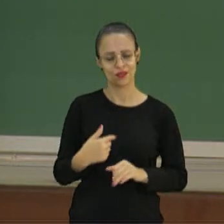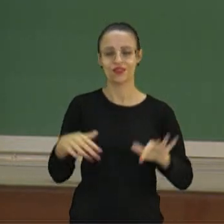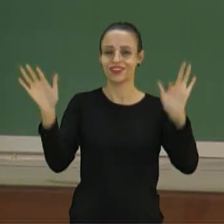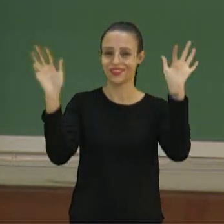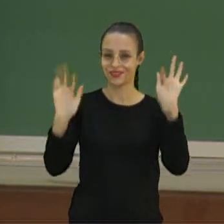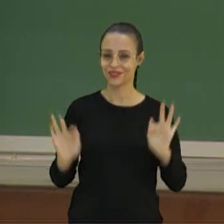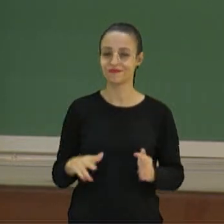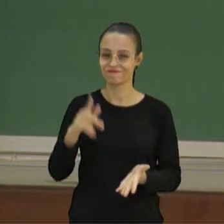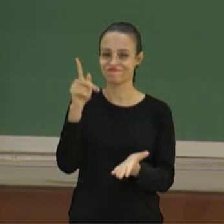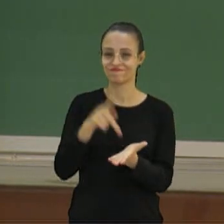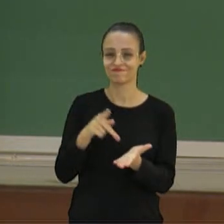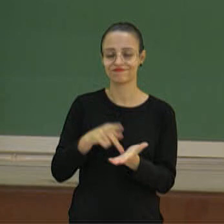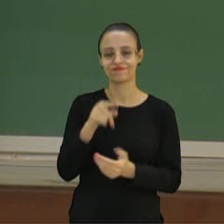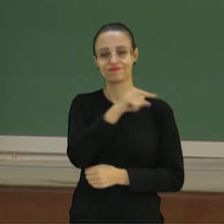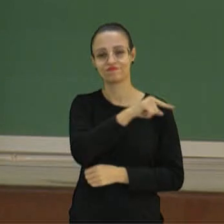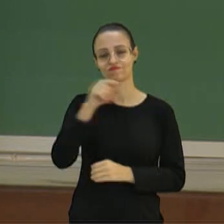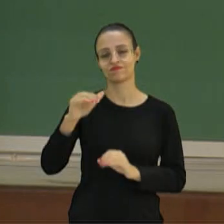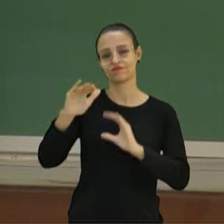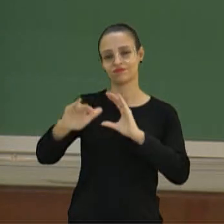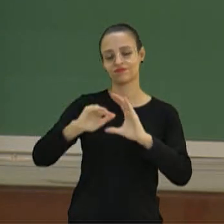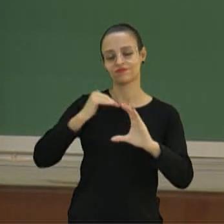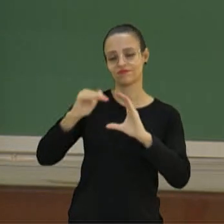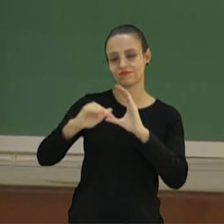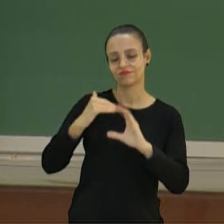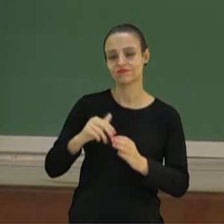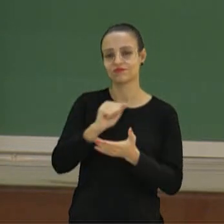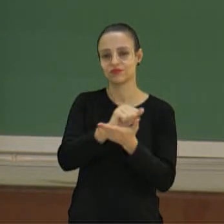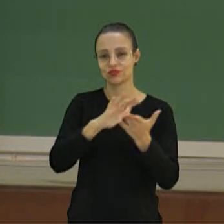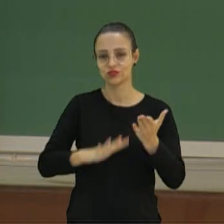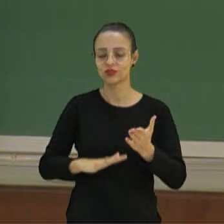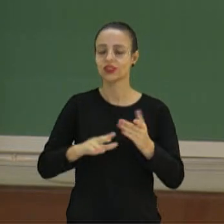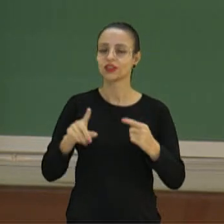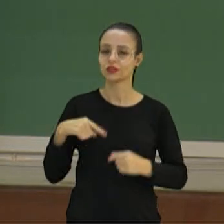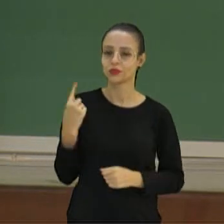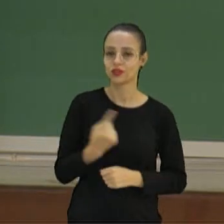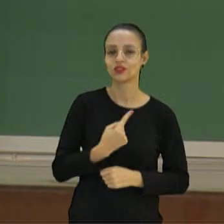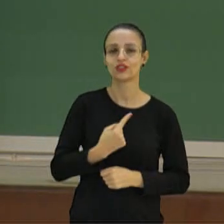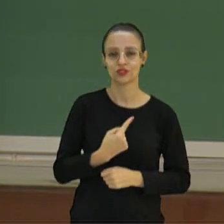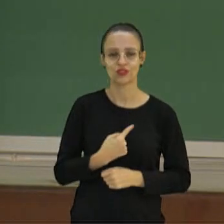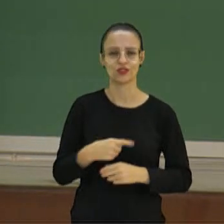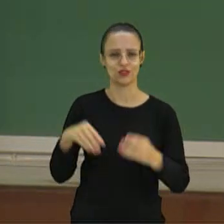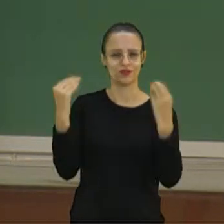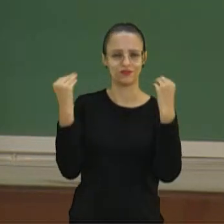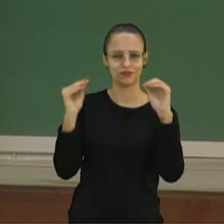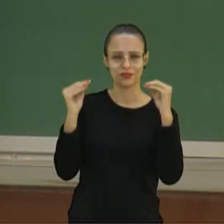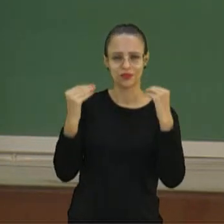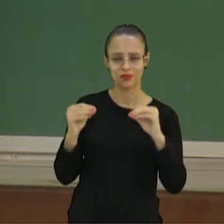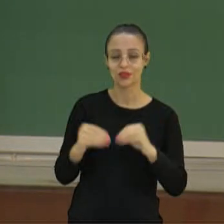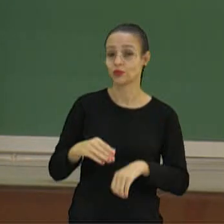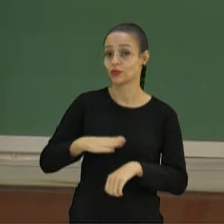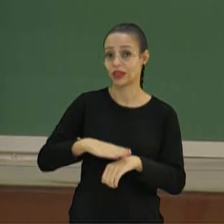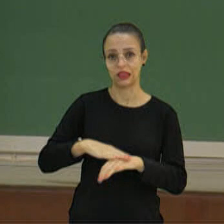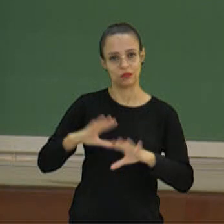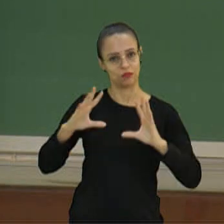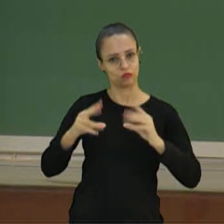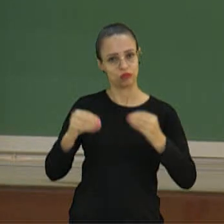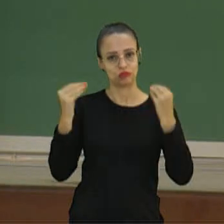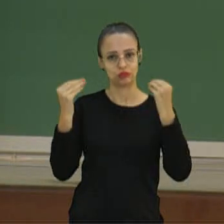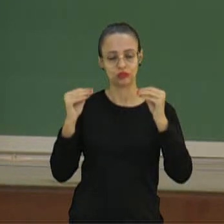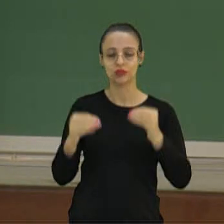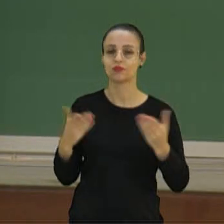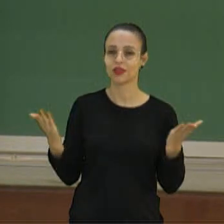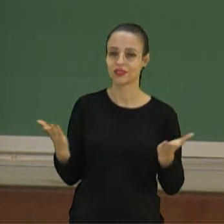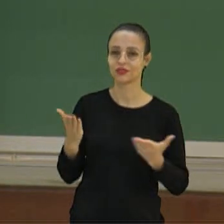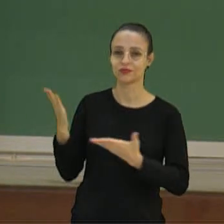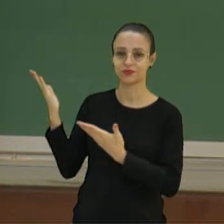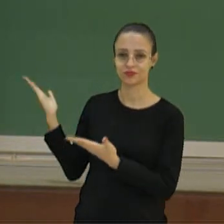de verdade com todos os trabalhos que vocês mandaram para a gente. A gente está colocando nas aulas, não dá tempo de colocar todos, mas aqui nós